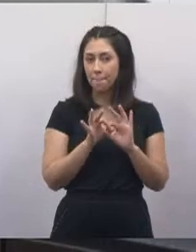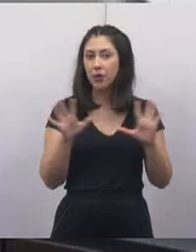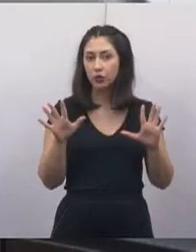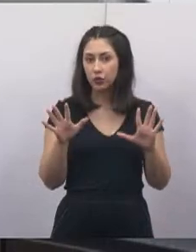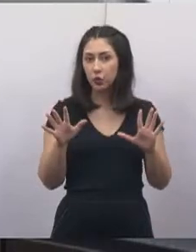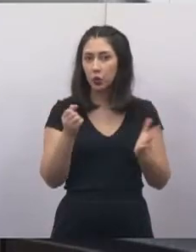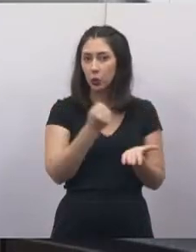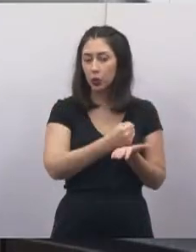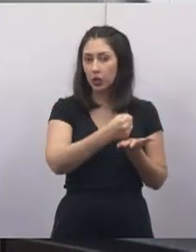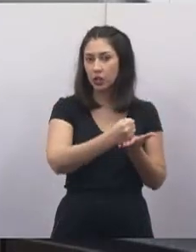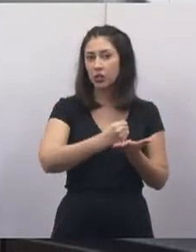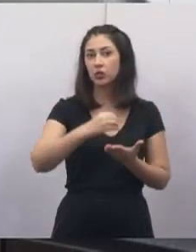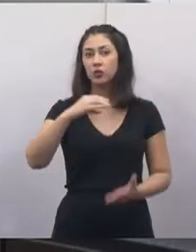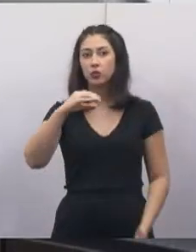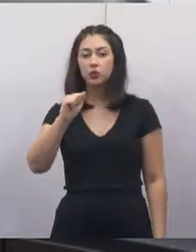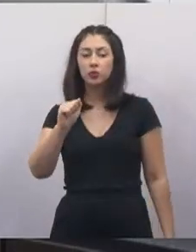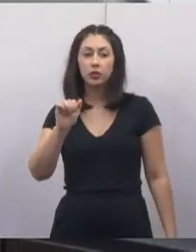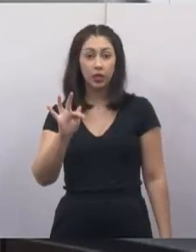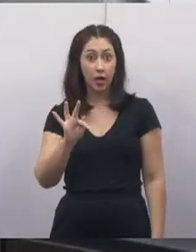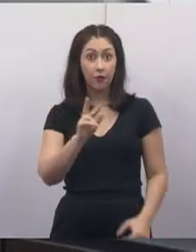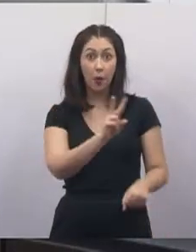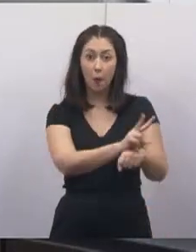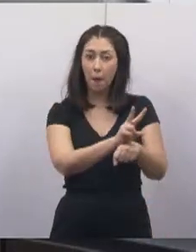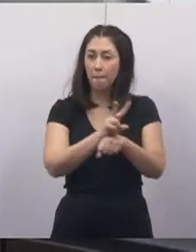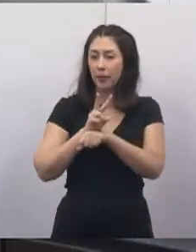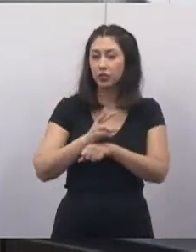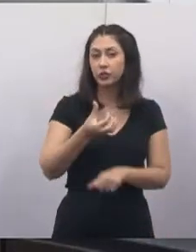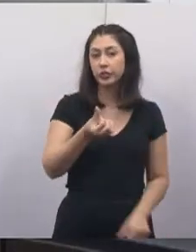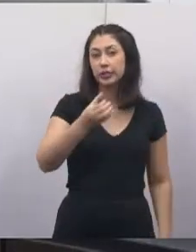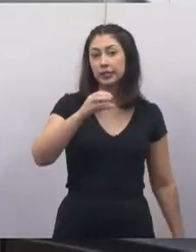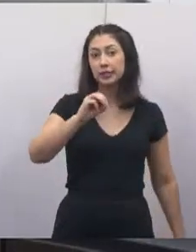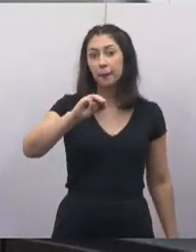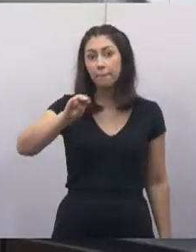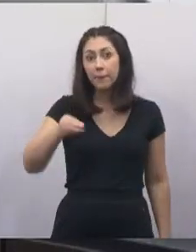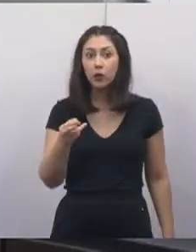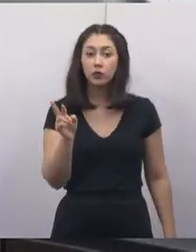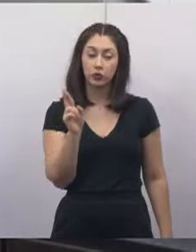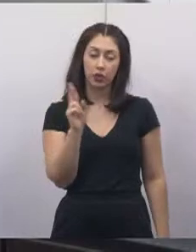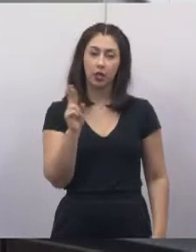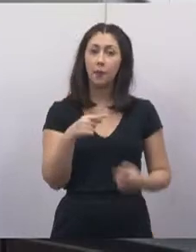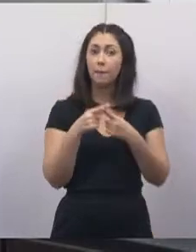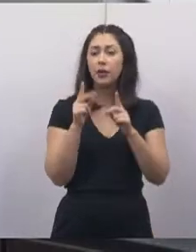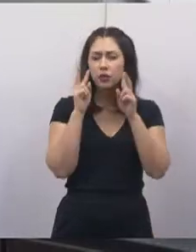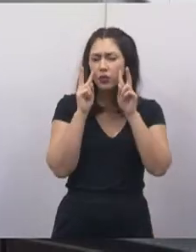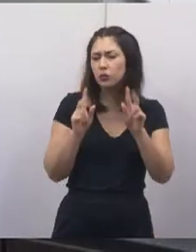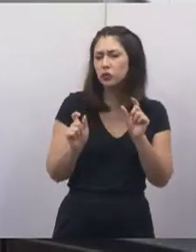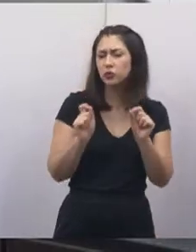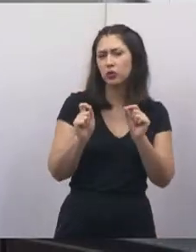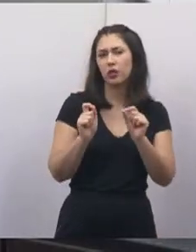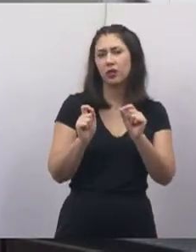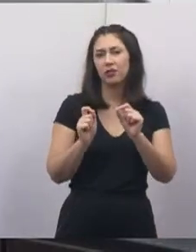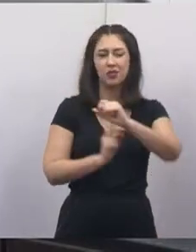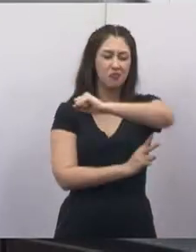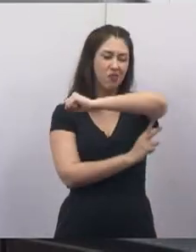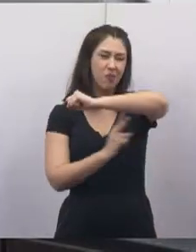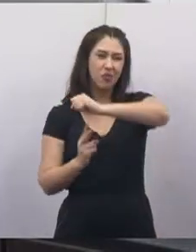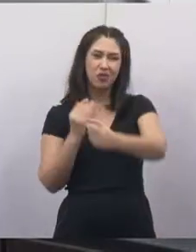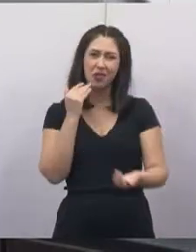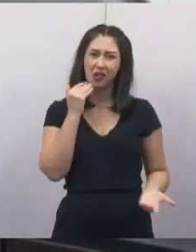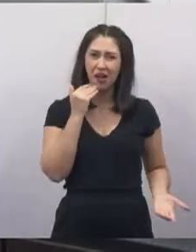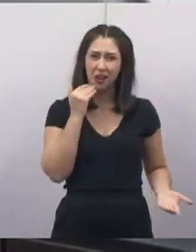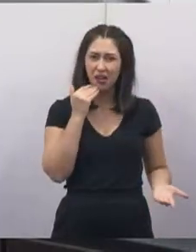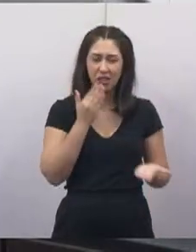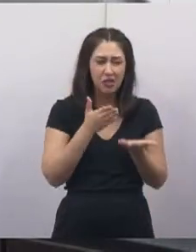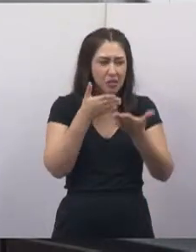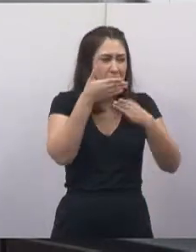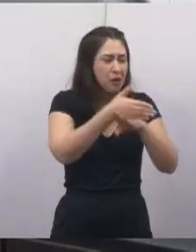a contratação do CAF, um empréstimo de 60 milhões de reais. E o que nós vemos hoje é uma ponte mal feita, com um acesso